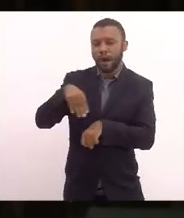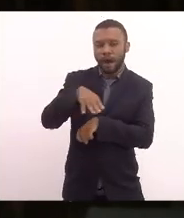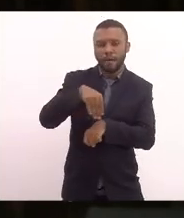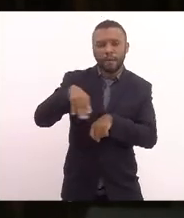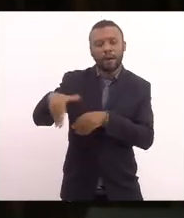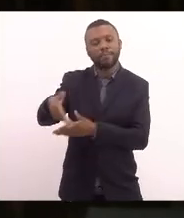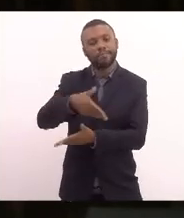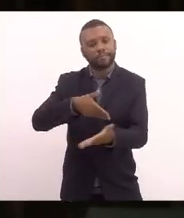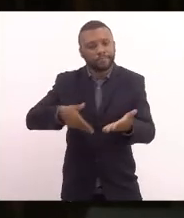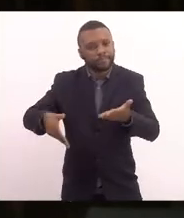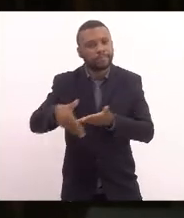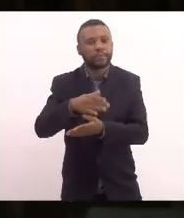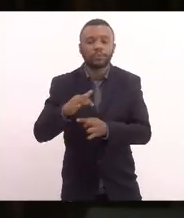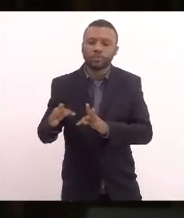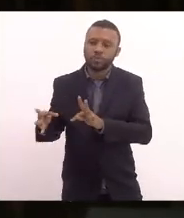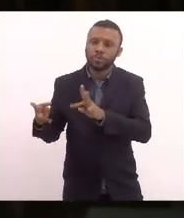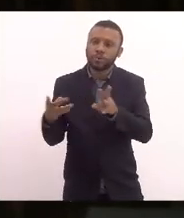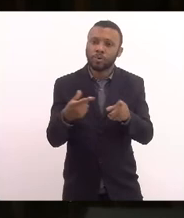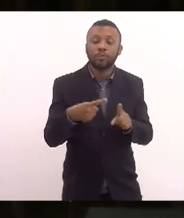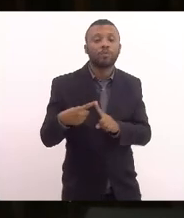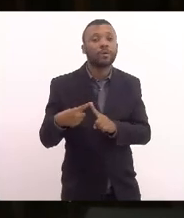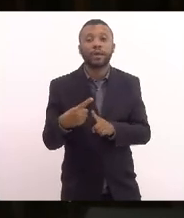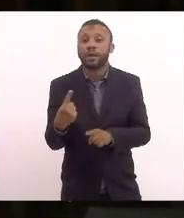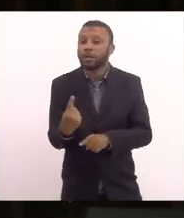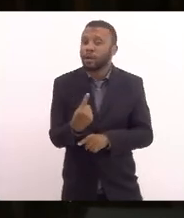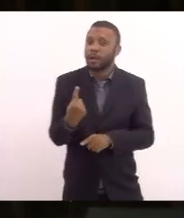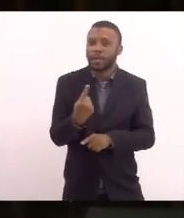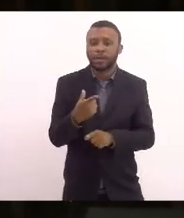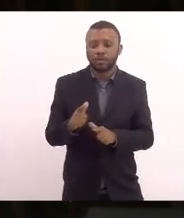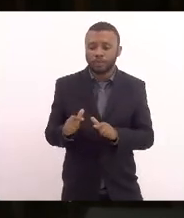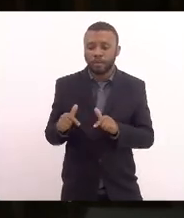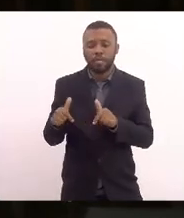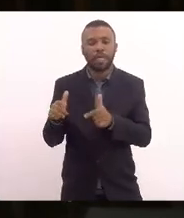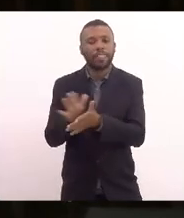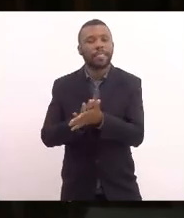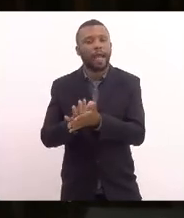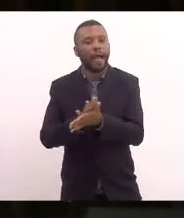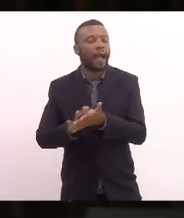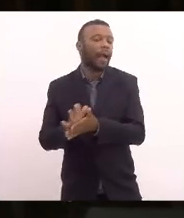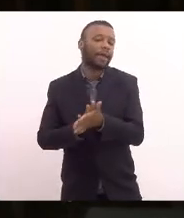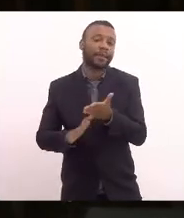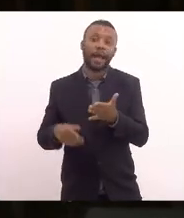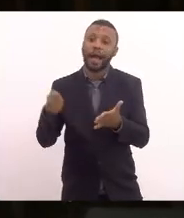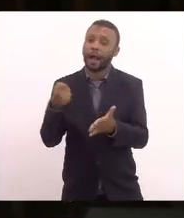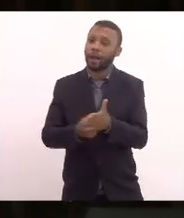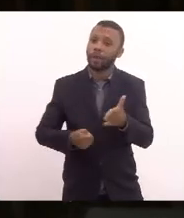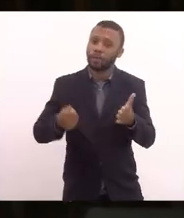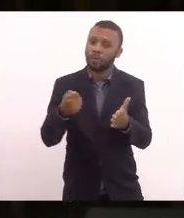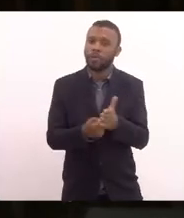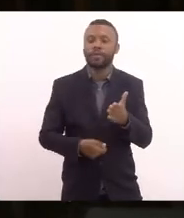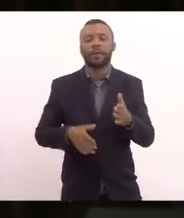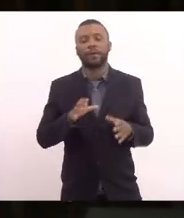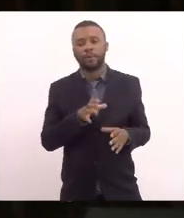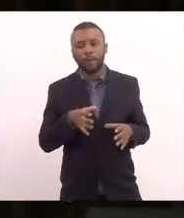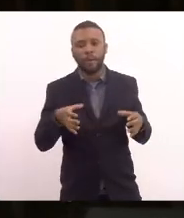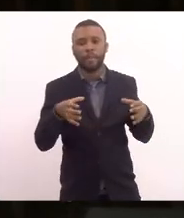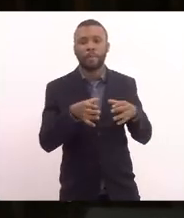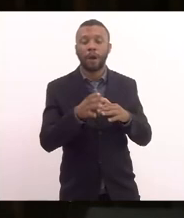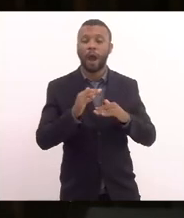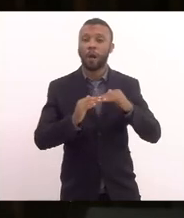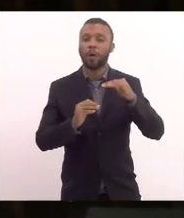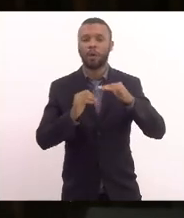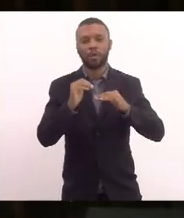mundo, porque sozinho a gente não faz nada, né? A luta é coletiva e a construção dos